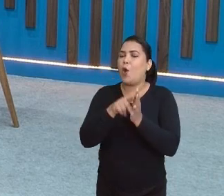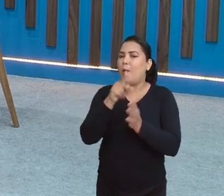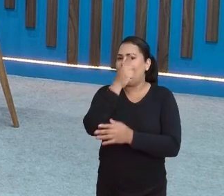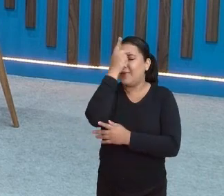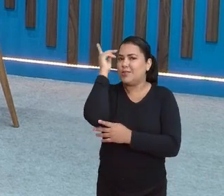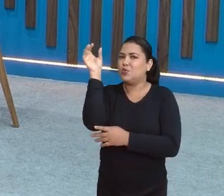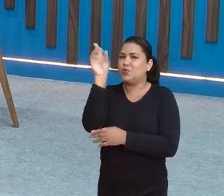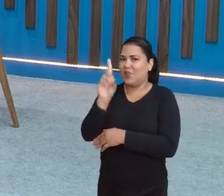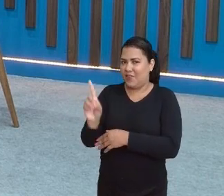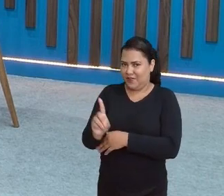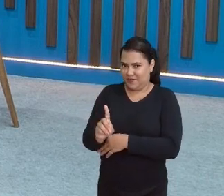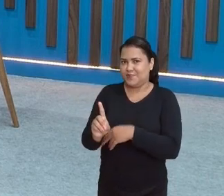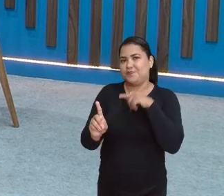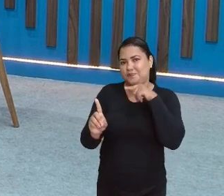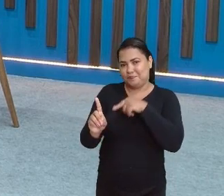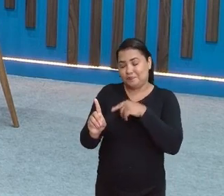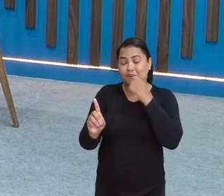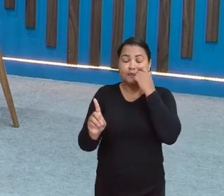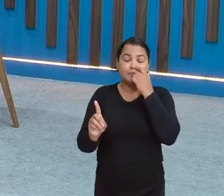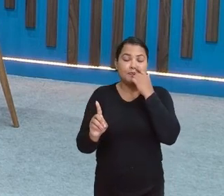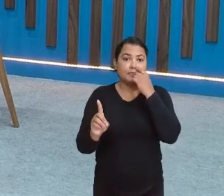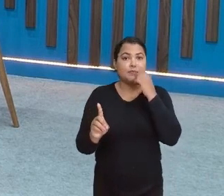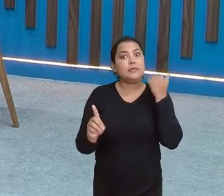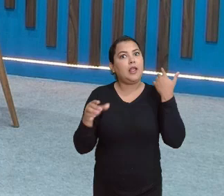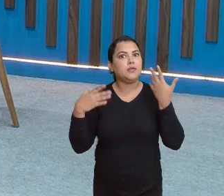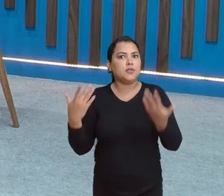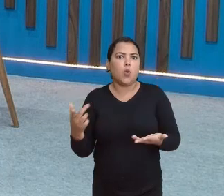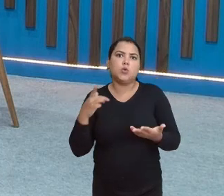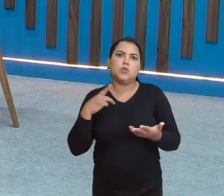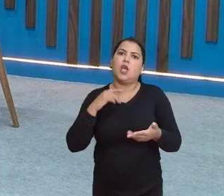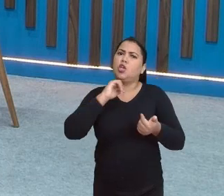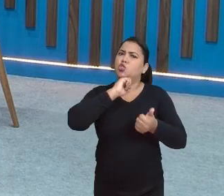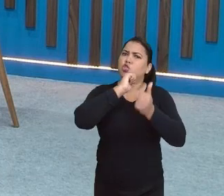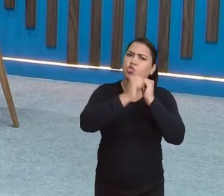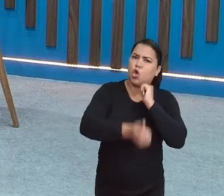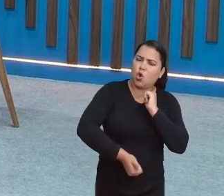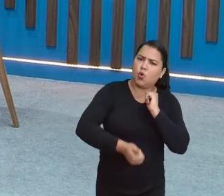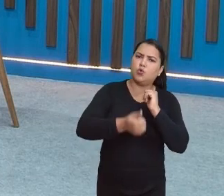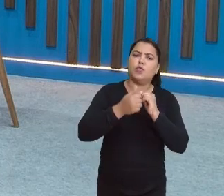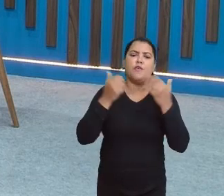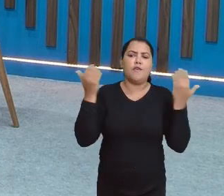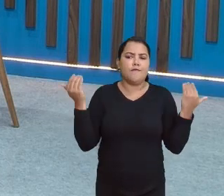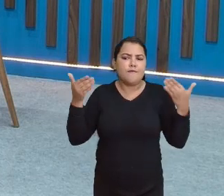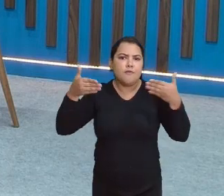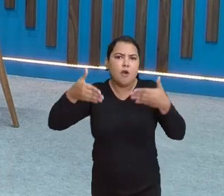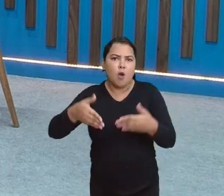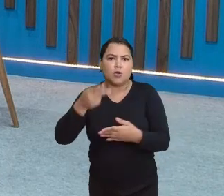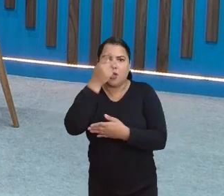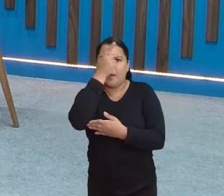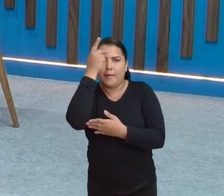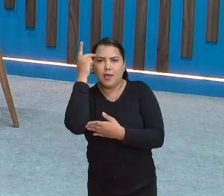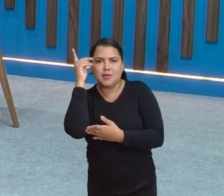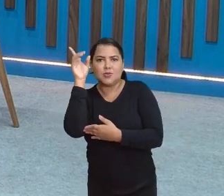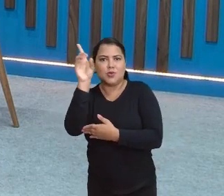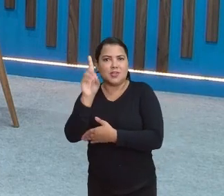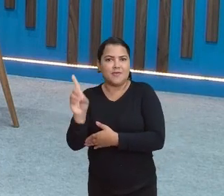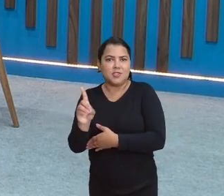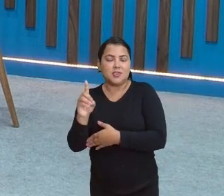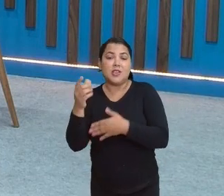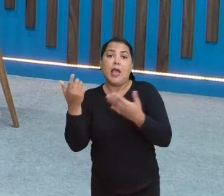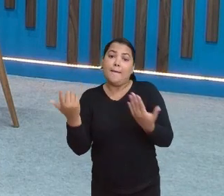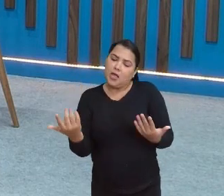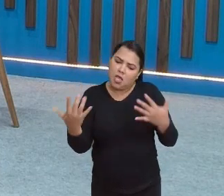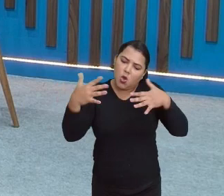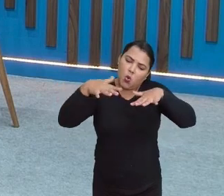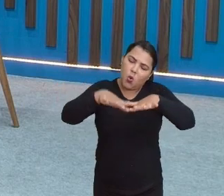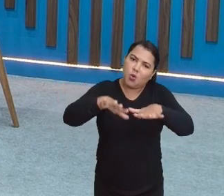né? Que aí são Jogos Olímpicos aí mais voltados com o olhar da